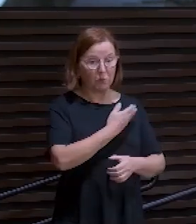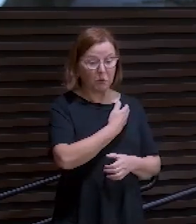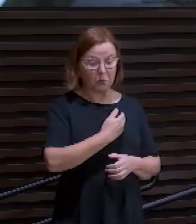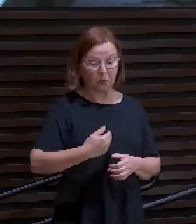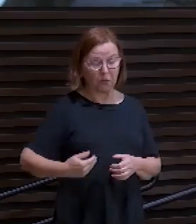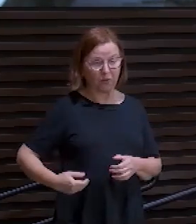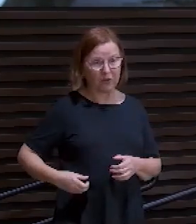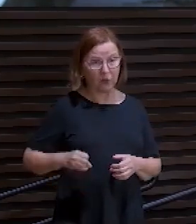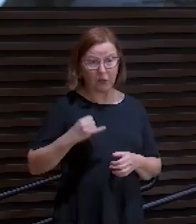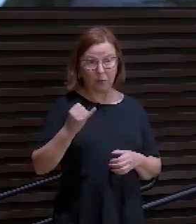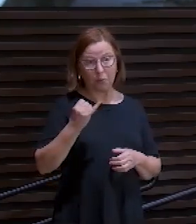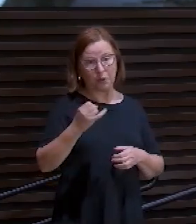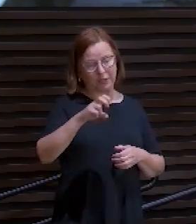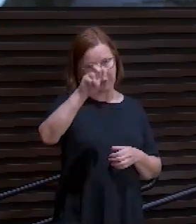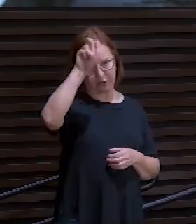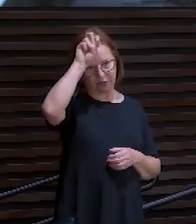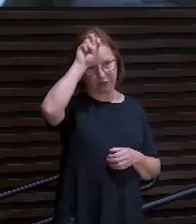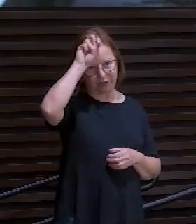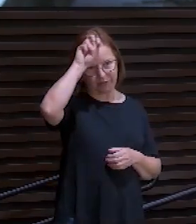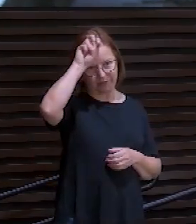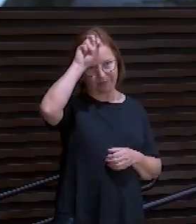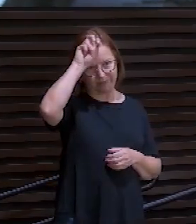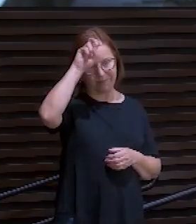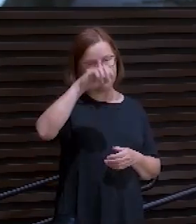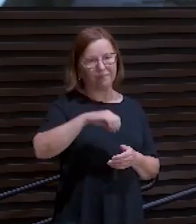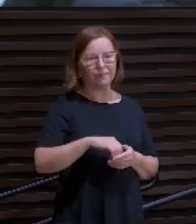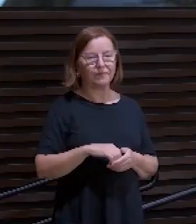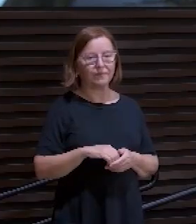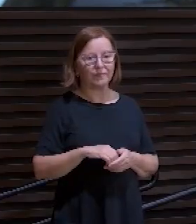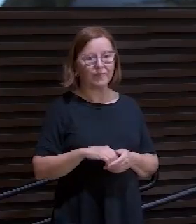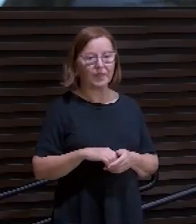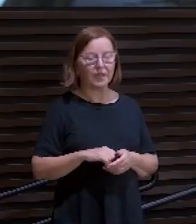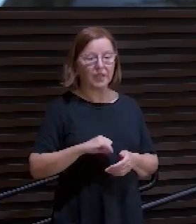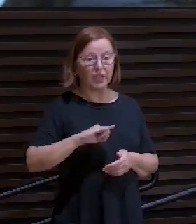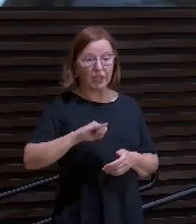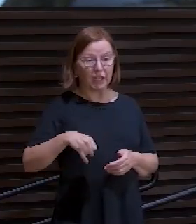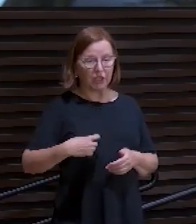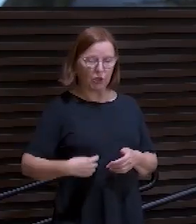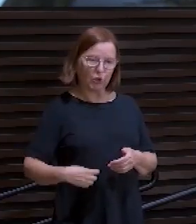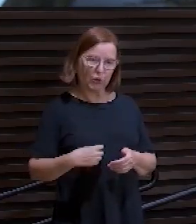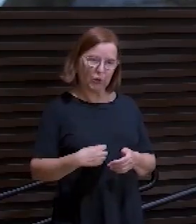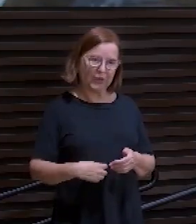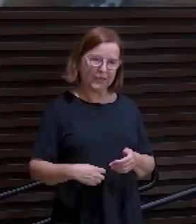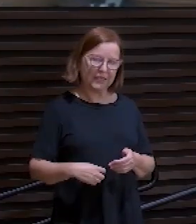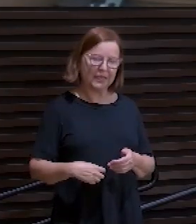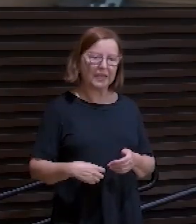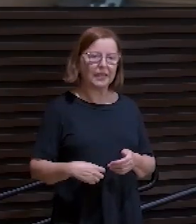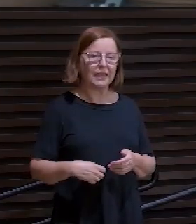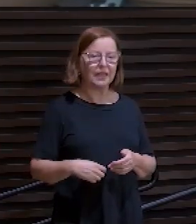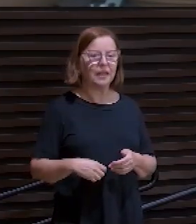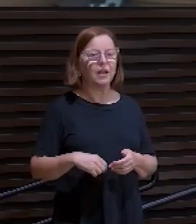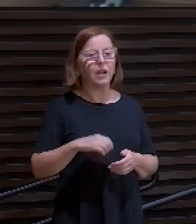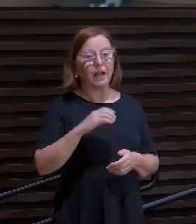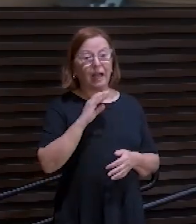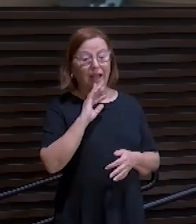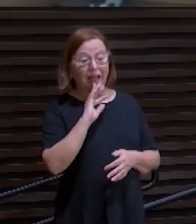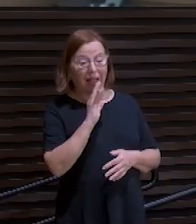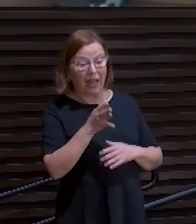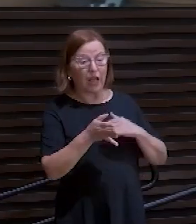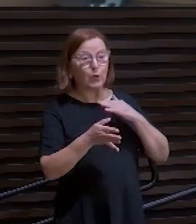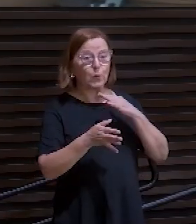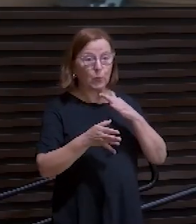injustamente acusado de algo que não fez. Ele havia dito que não quebraria o mandamento do